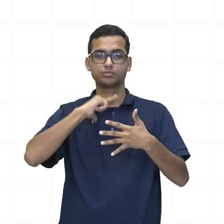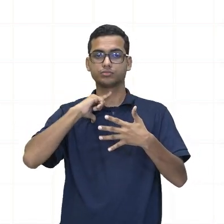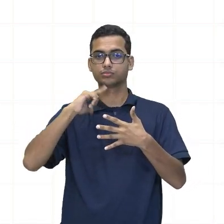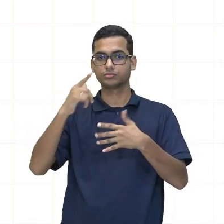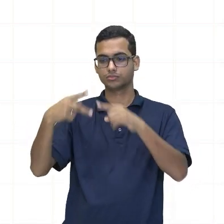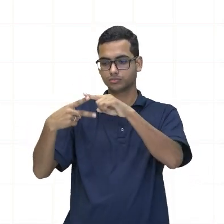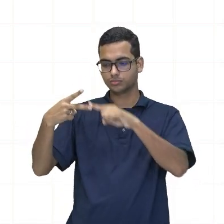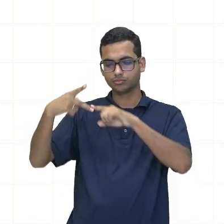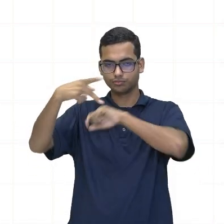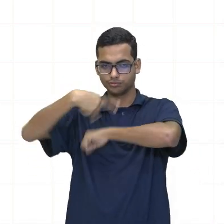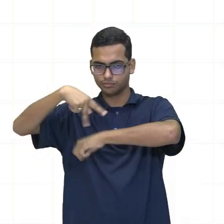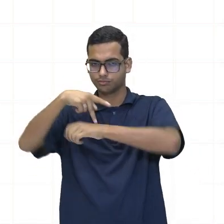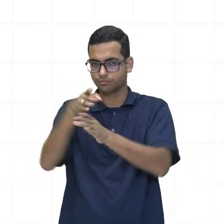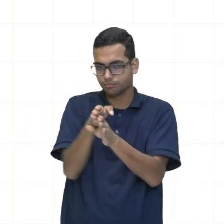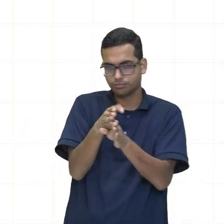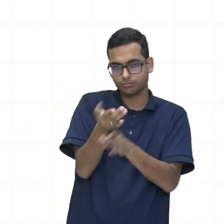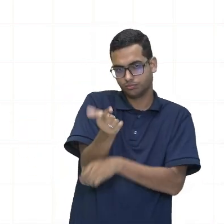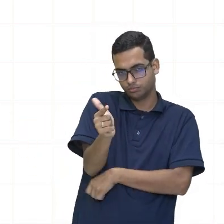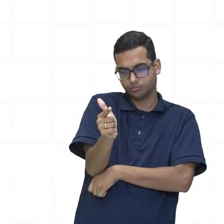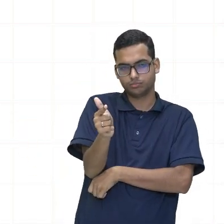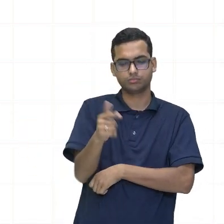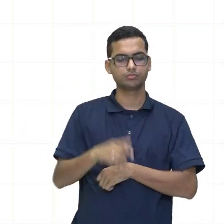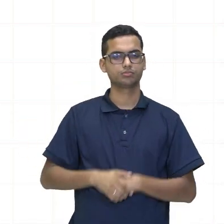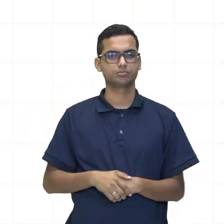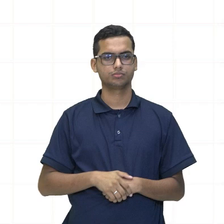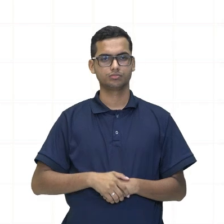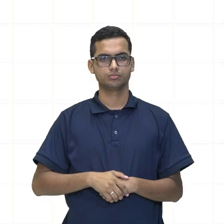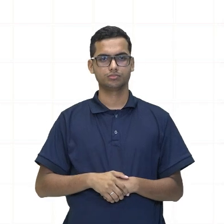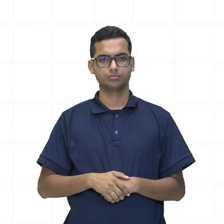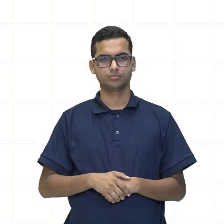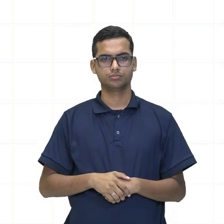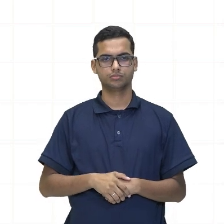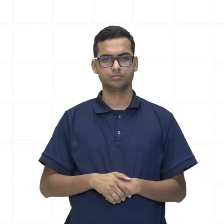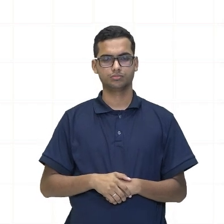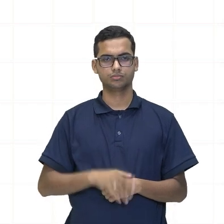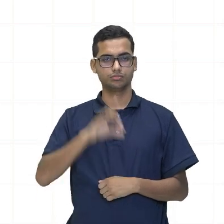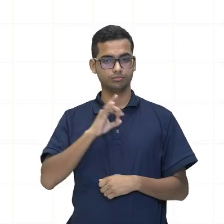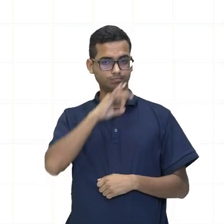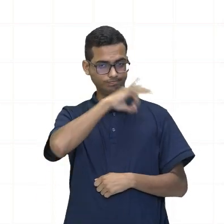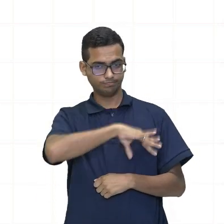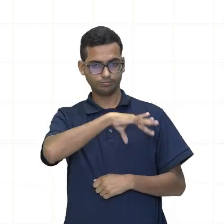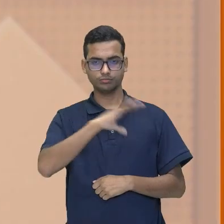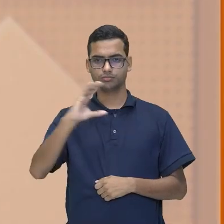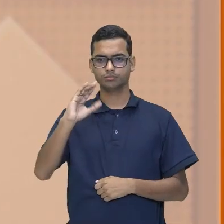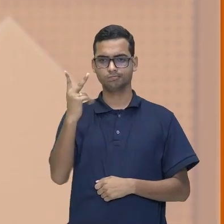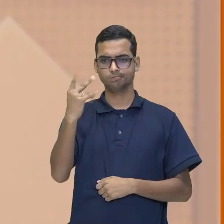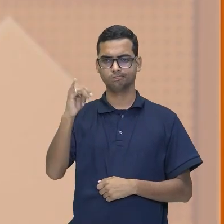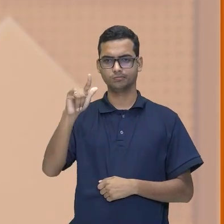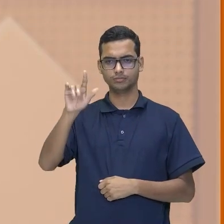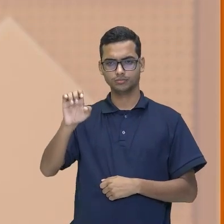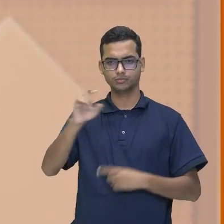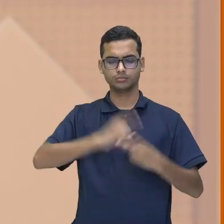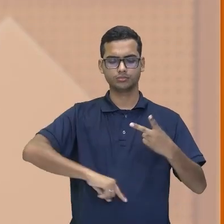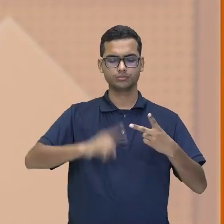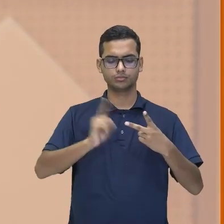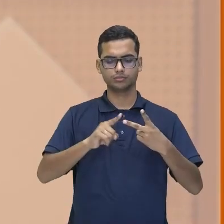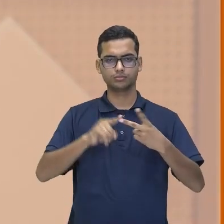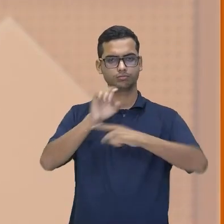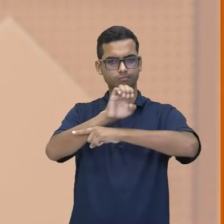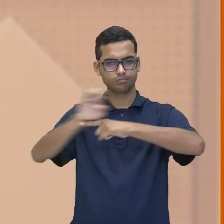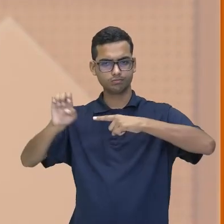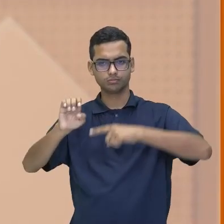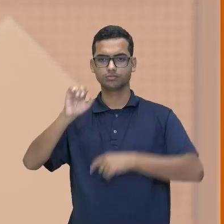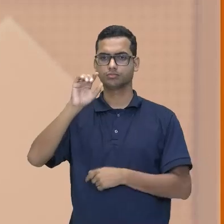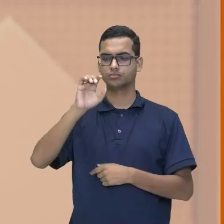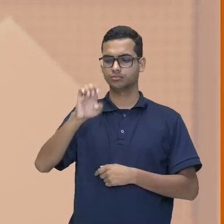território brasileiro, ele não faz fronteira, que é o Chile e o Equador. E aí a gente vai